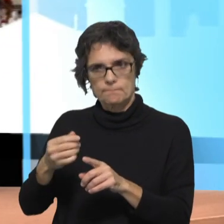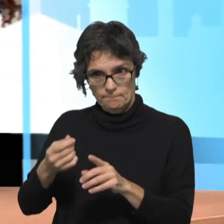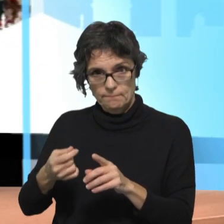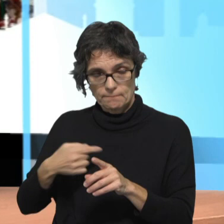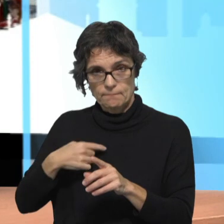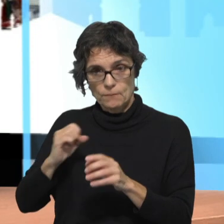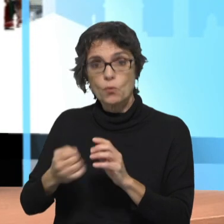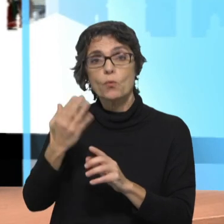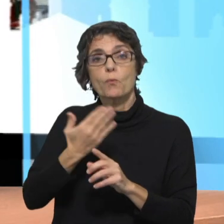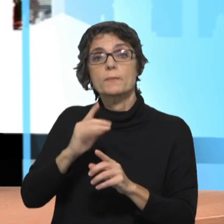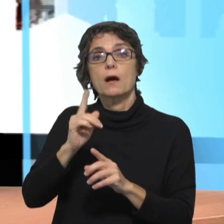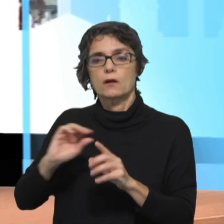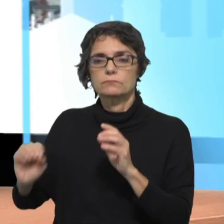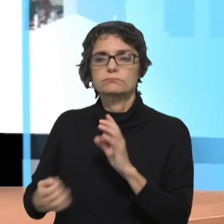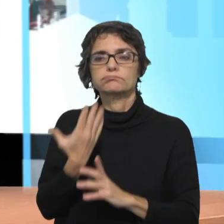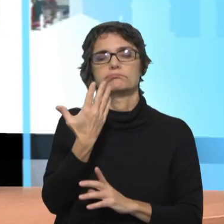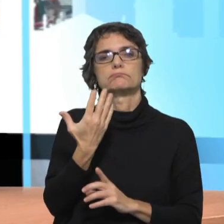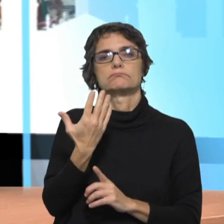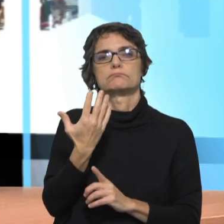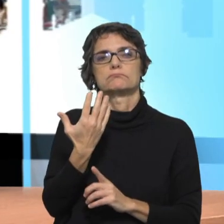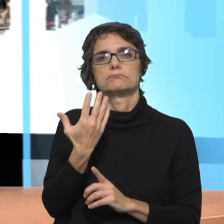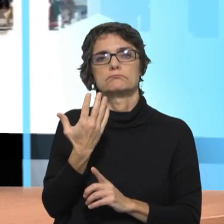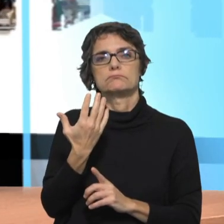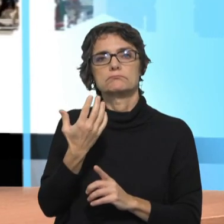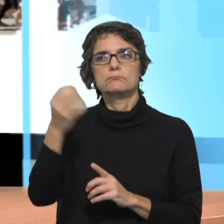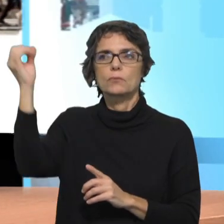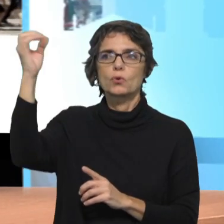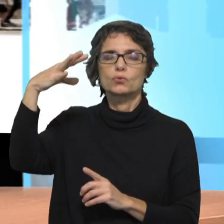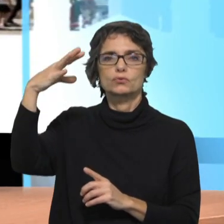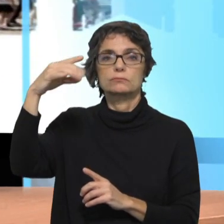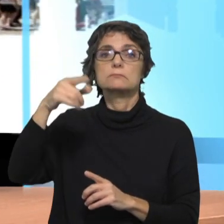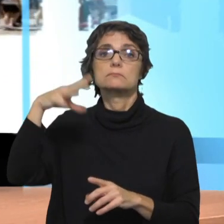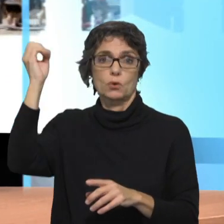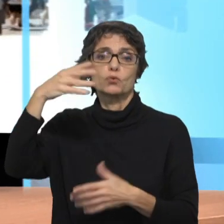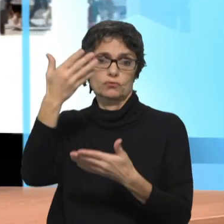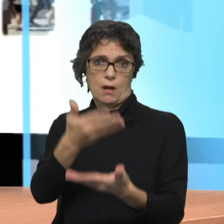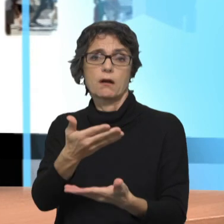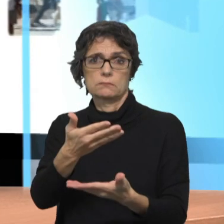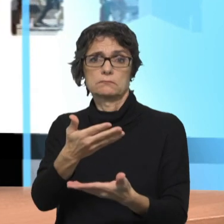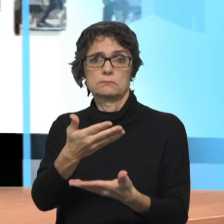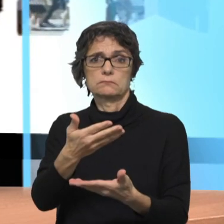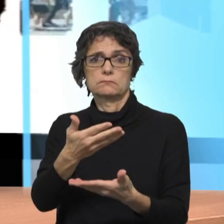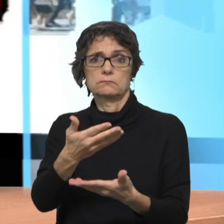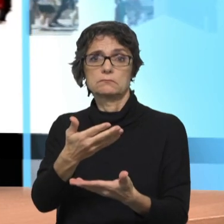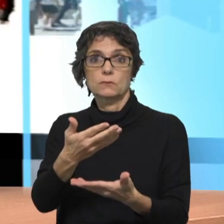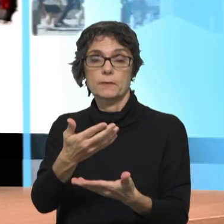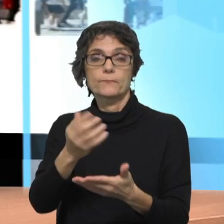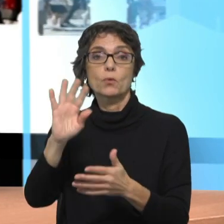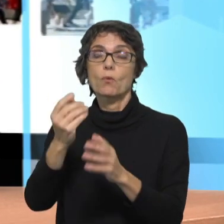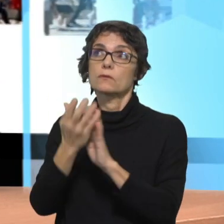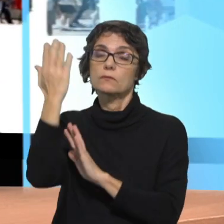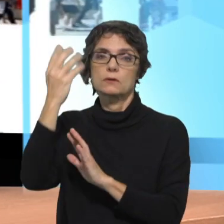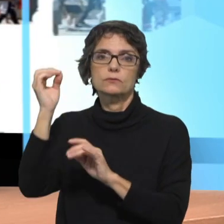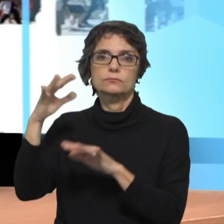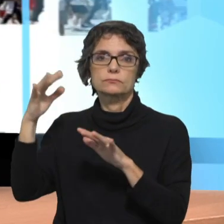criação. Faça-se a luz, e a luz fez. É uma intervenção também primordial de Deus na história da